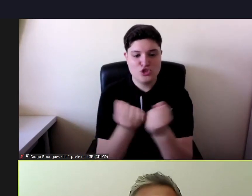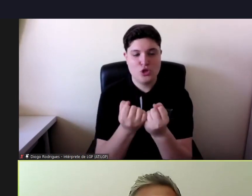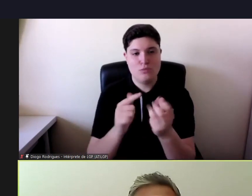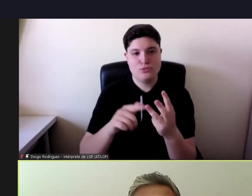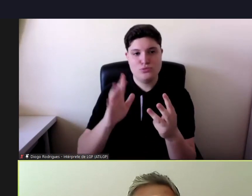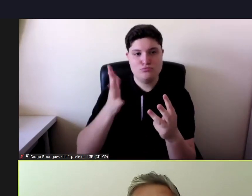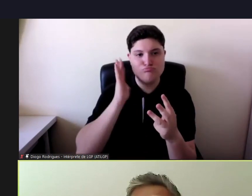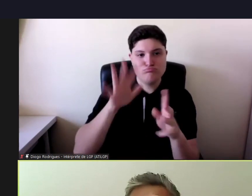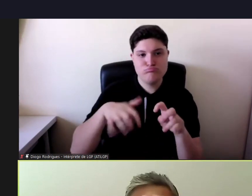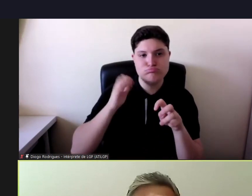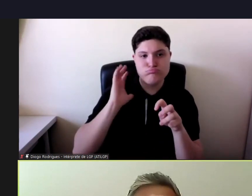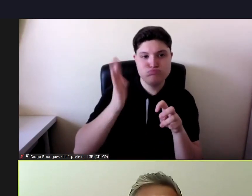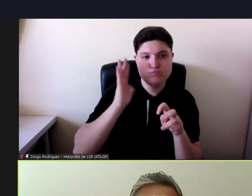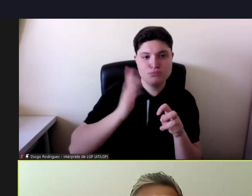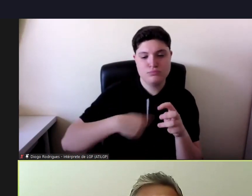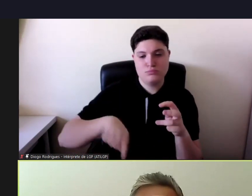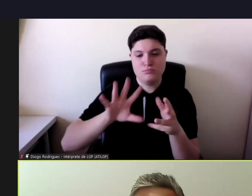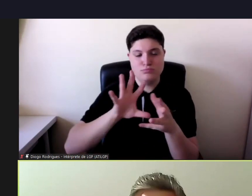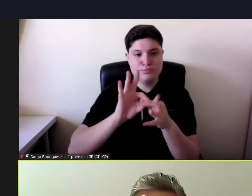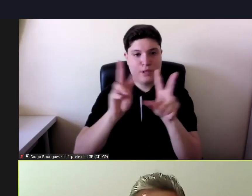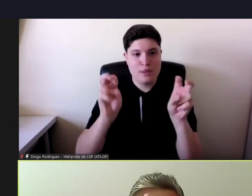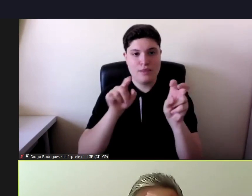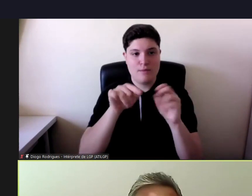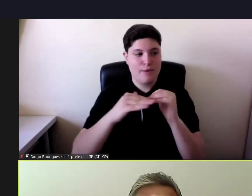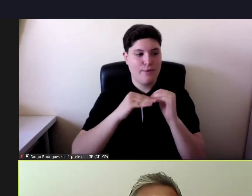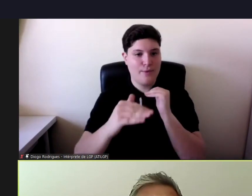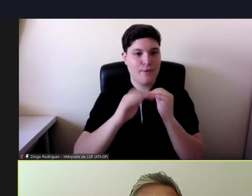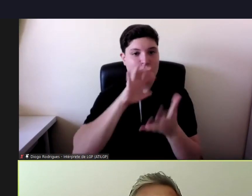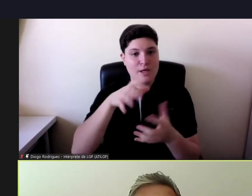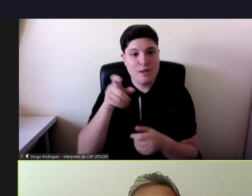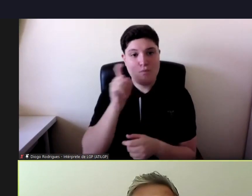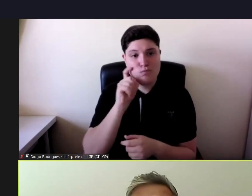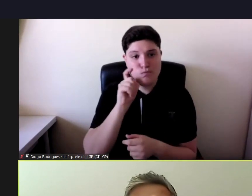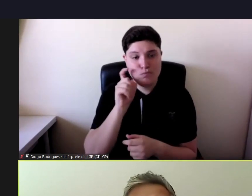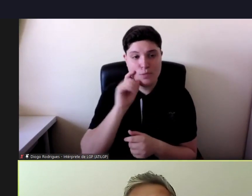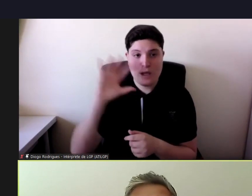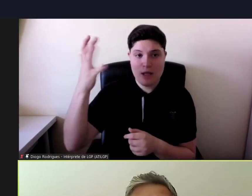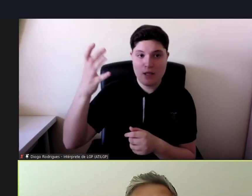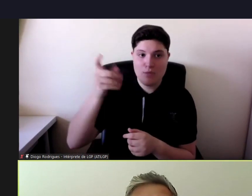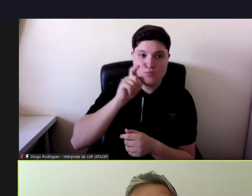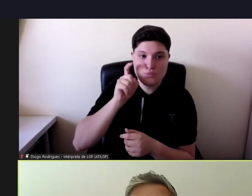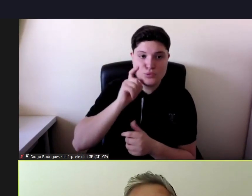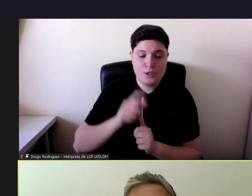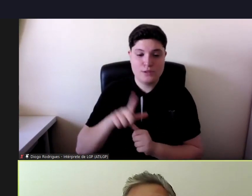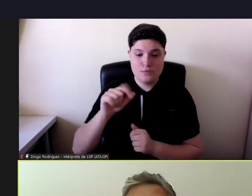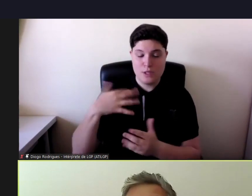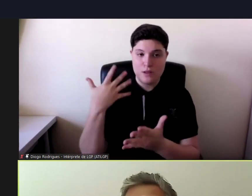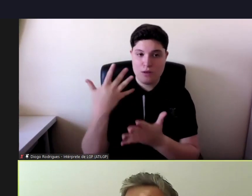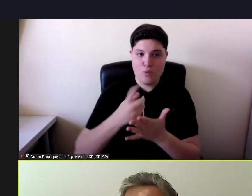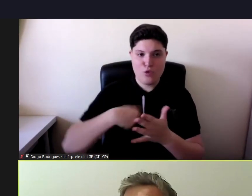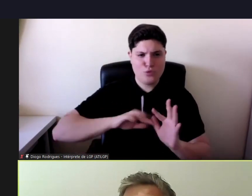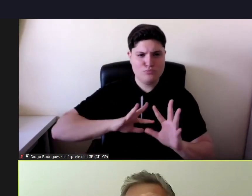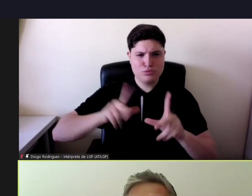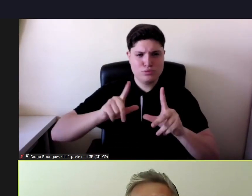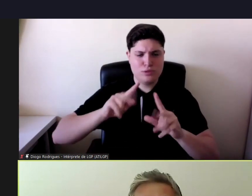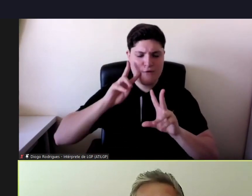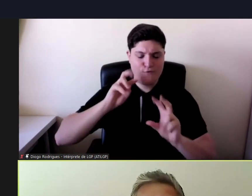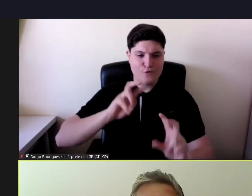extremos que nós estamos a assistir. Ora bem, esta questão do que é o clima, do ponto de vista